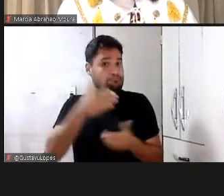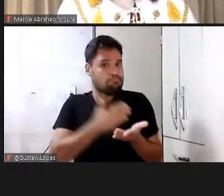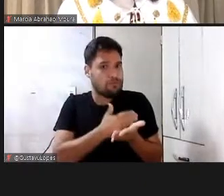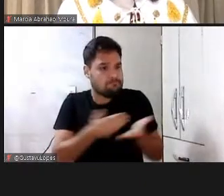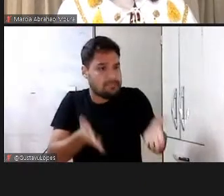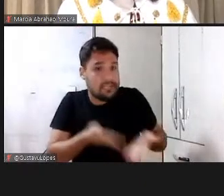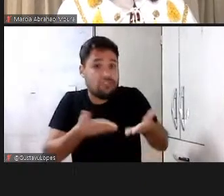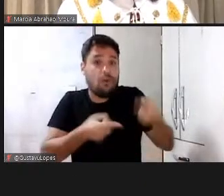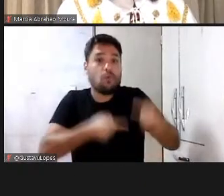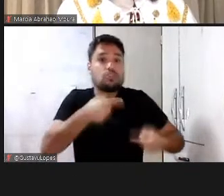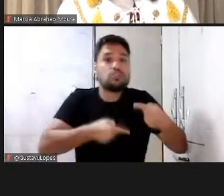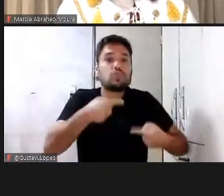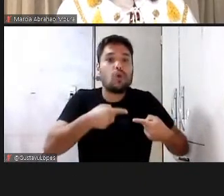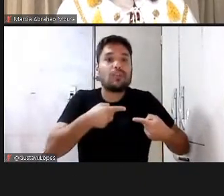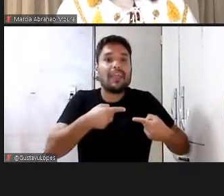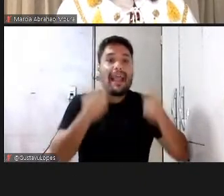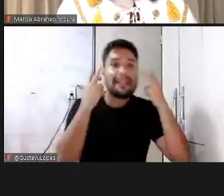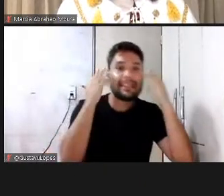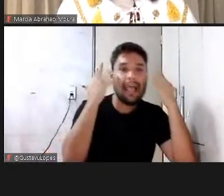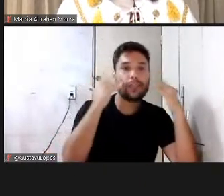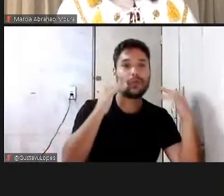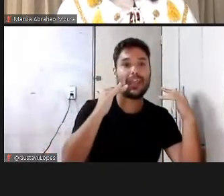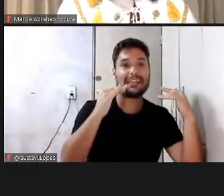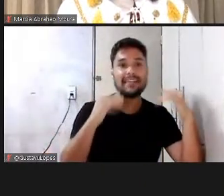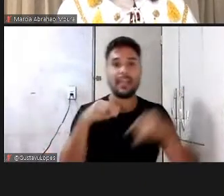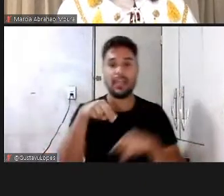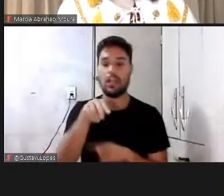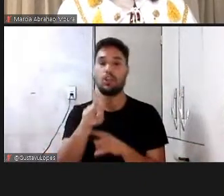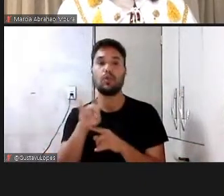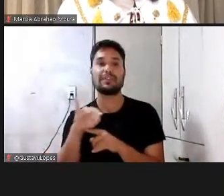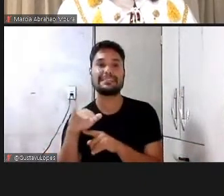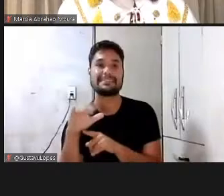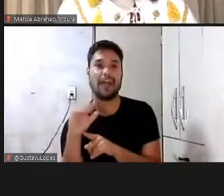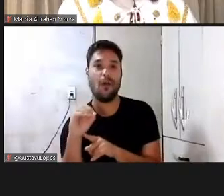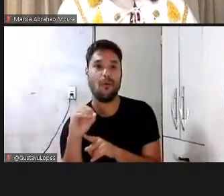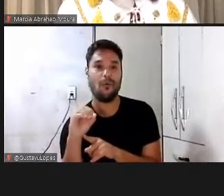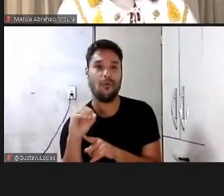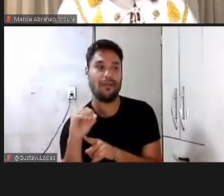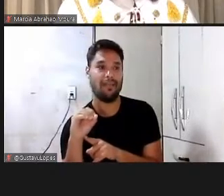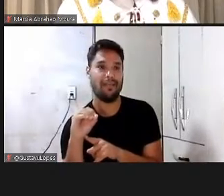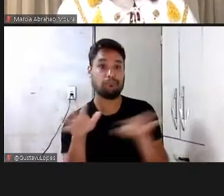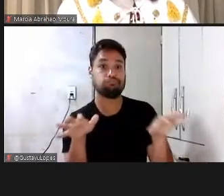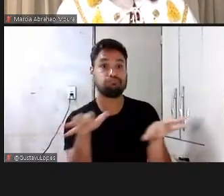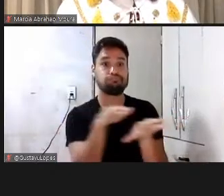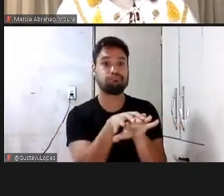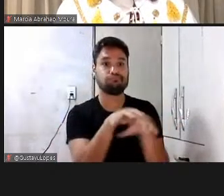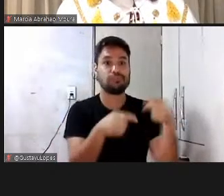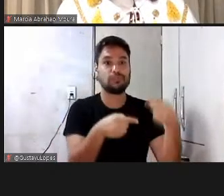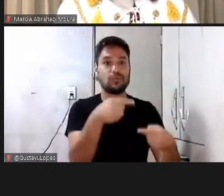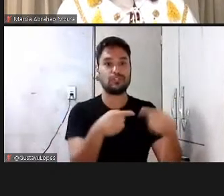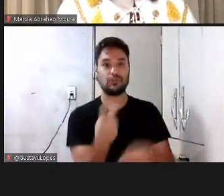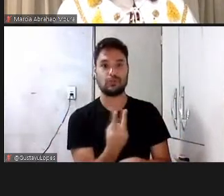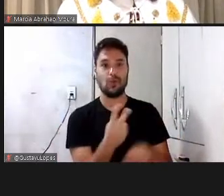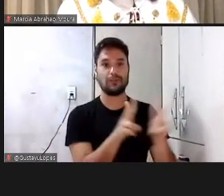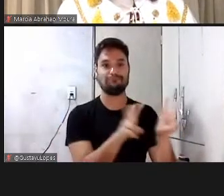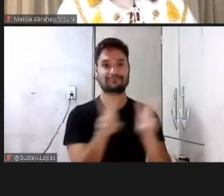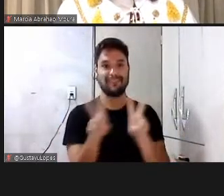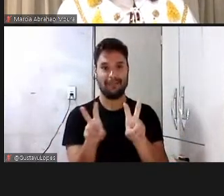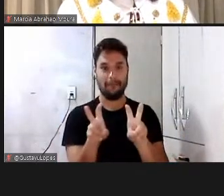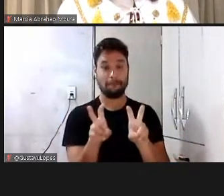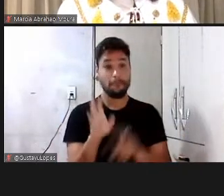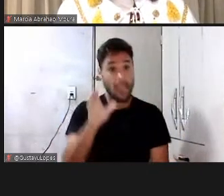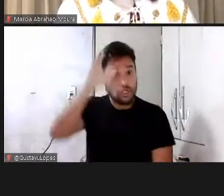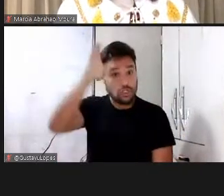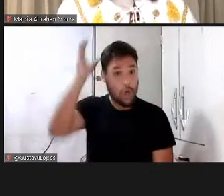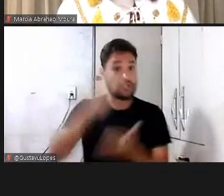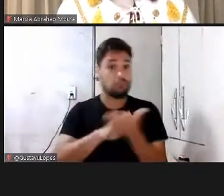como natureza e nutrição, nature and nurture. A publicação por Noam Chomsky, em